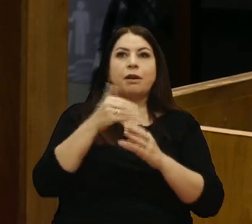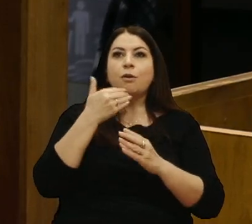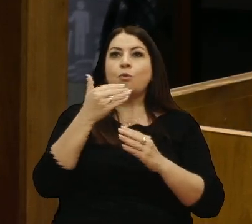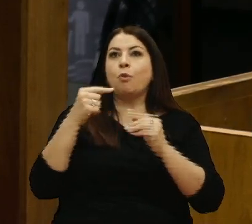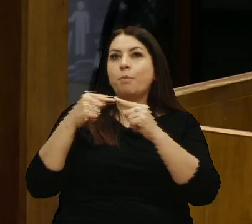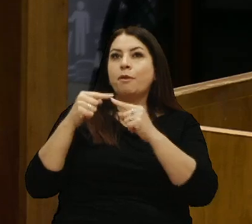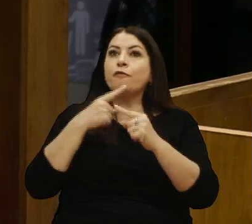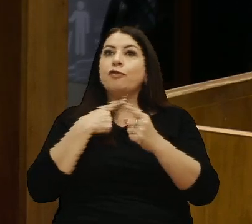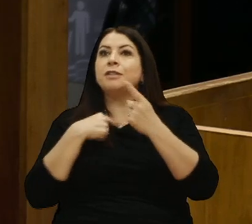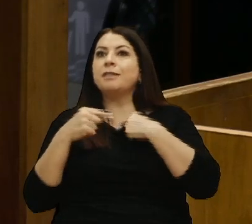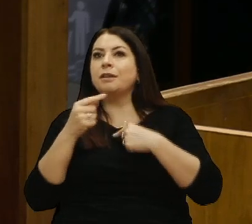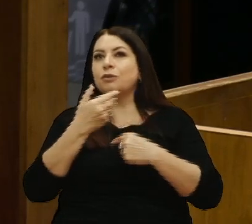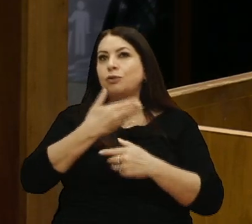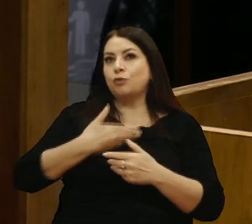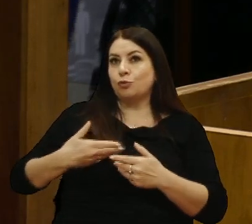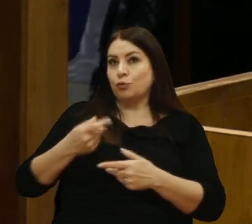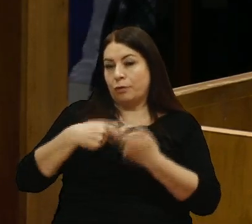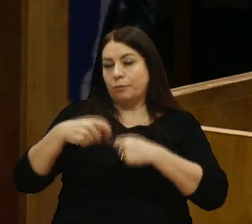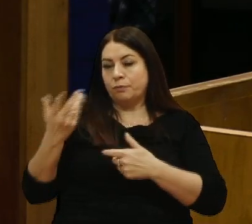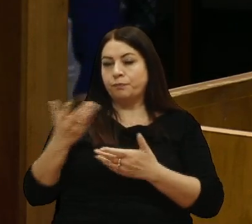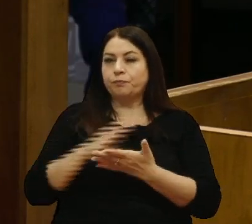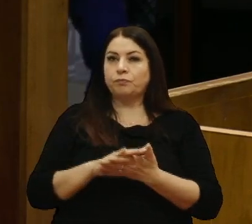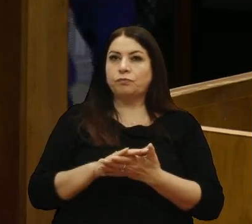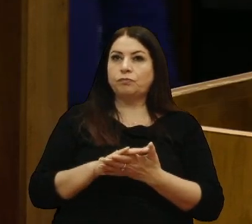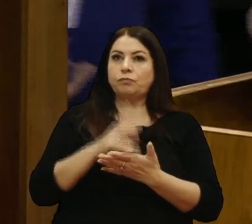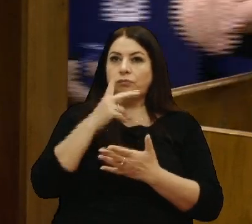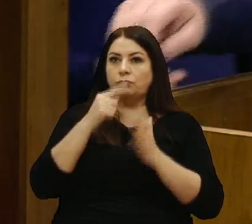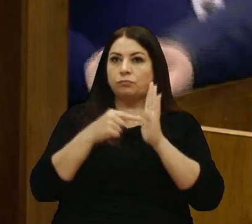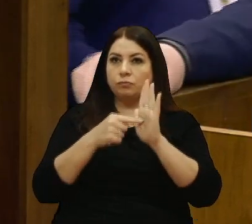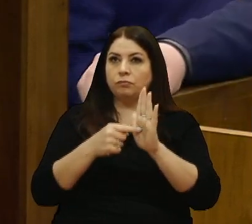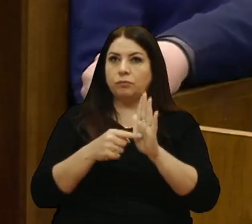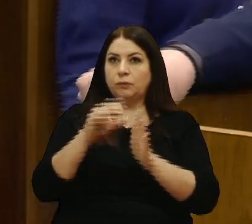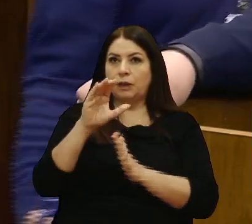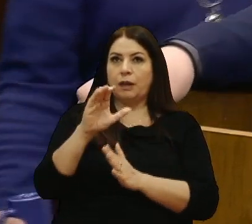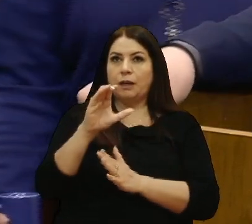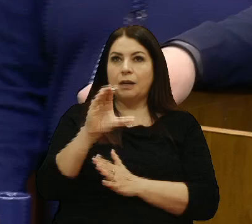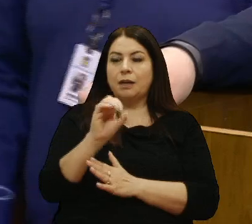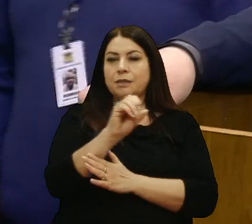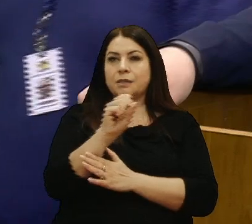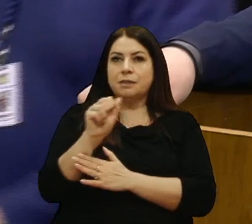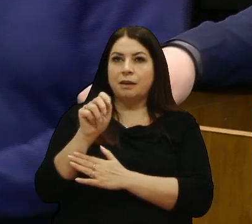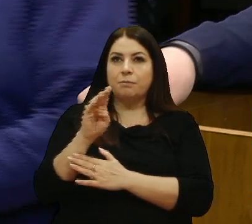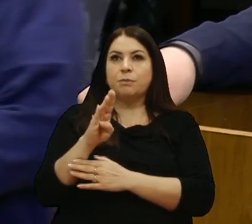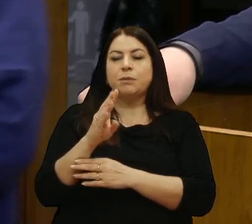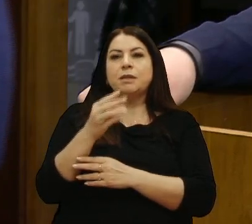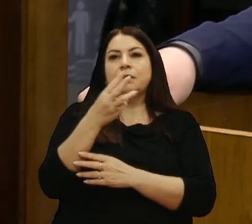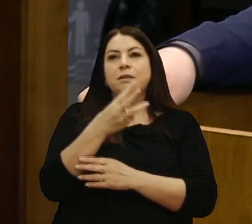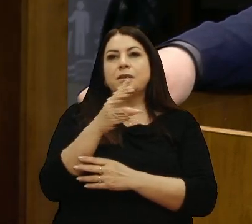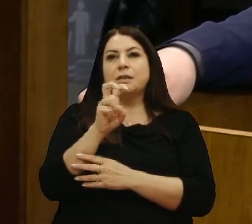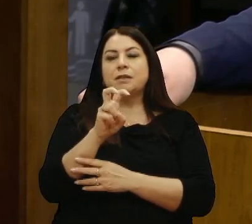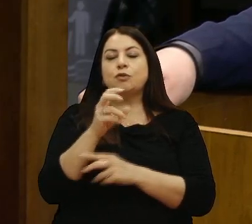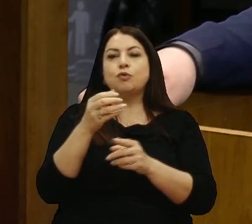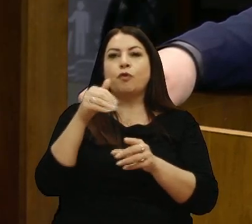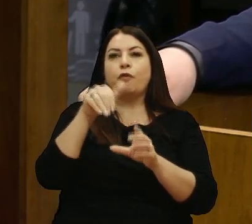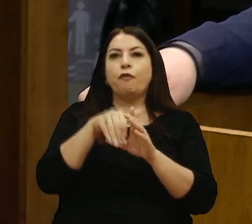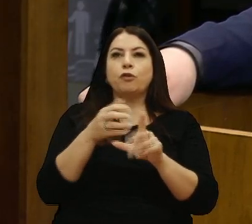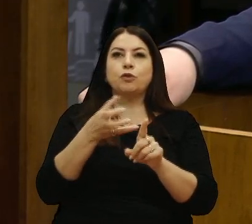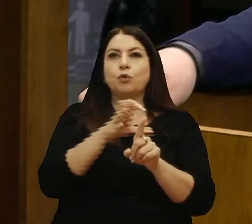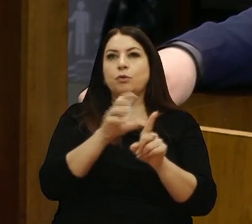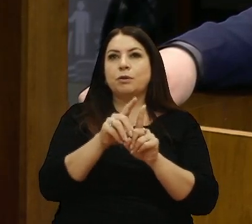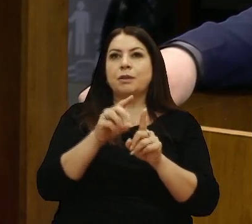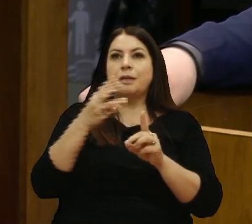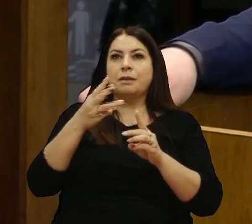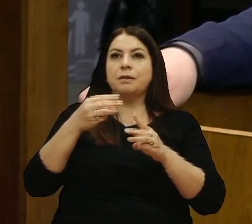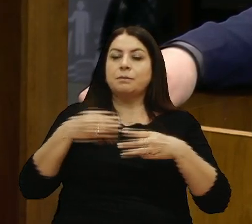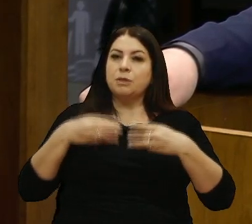ao desejo do governo. Como mostra o Metrópolis, Kassab teria prometido 35 votos contrários à MP. Ele tem 3 ministérios no